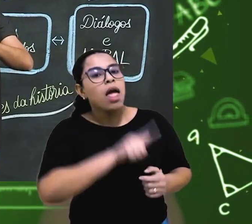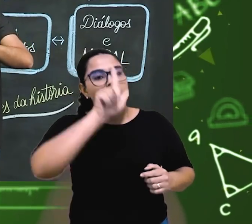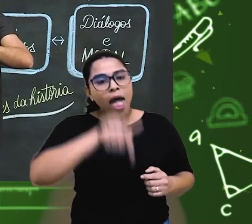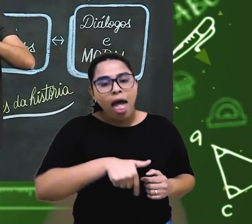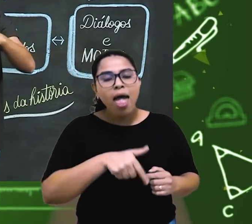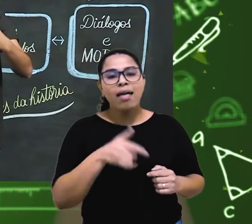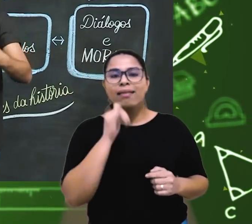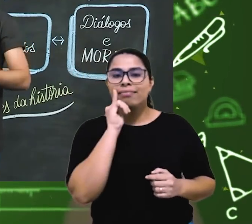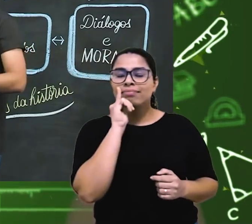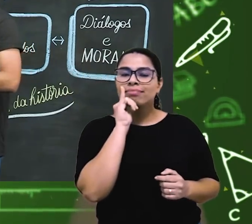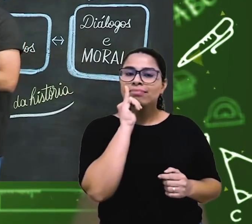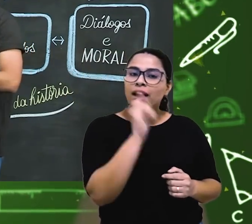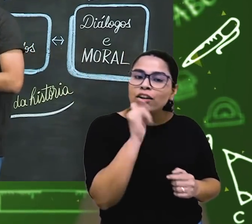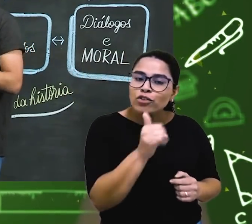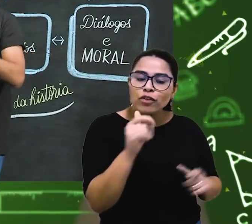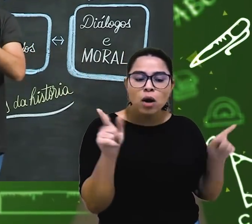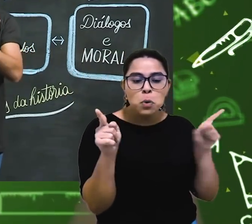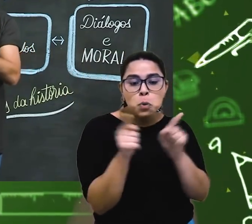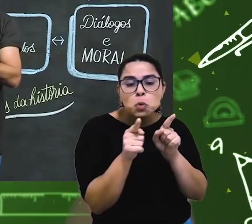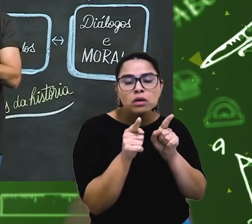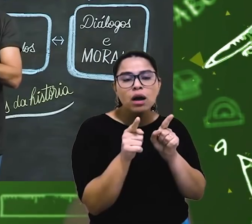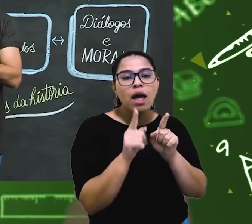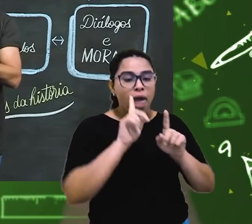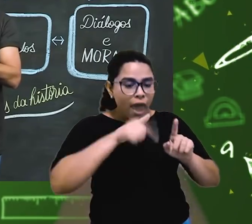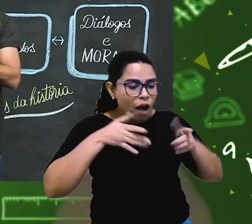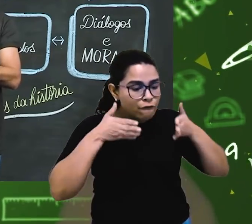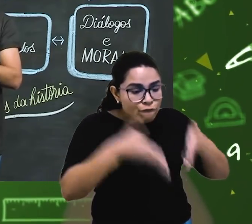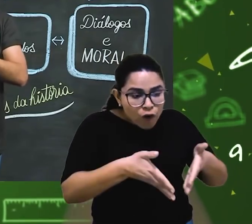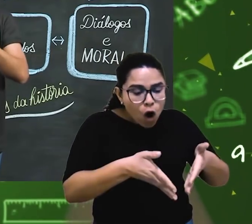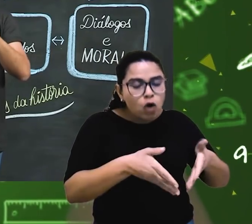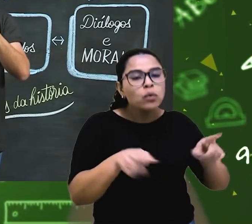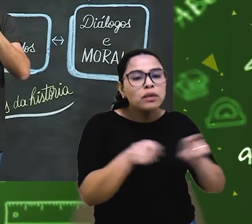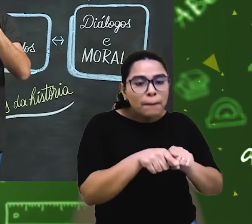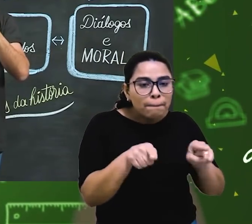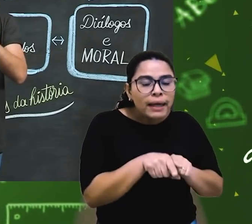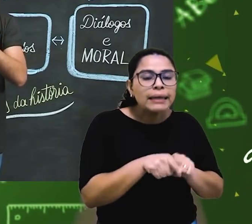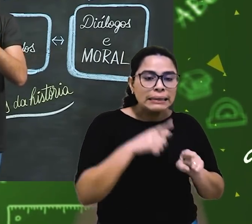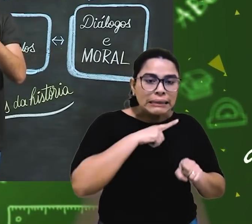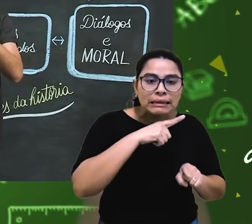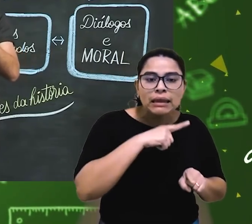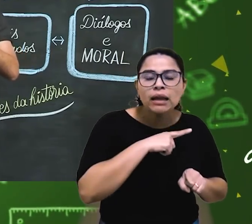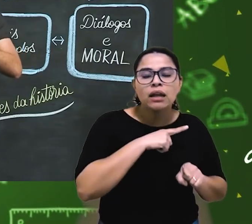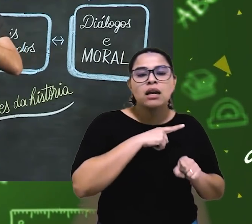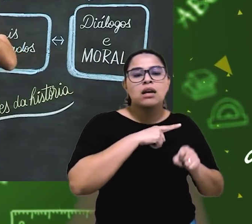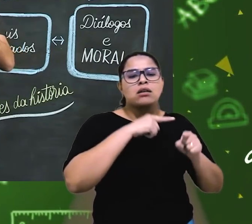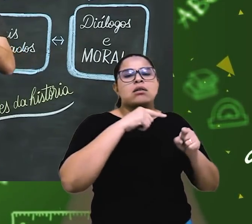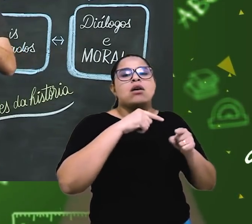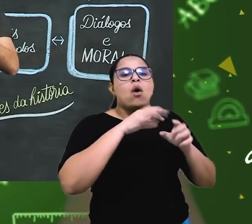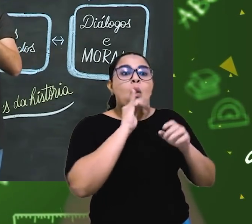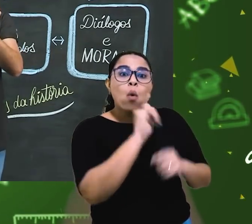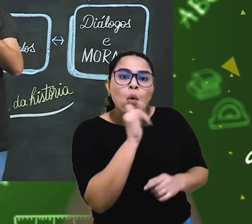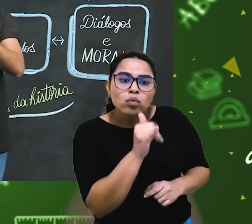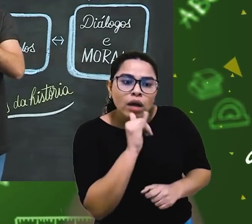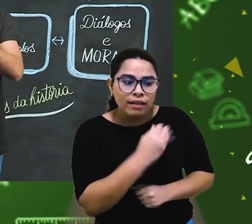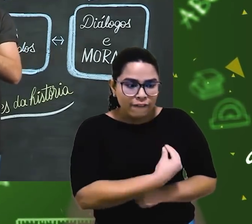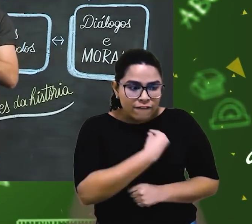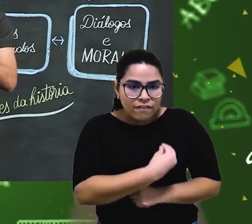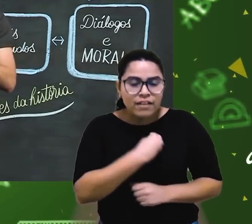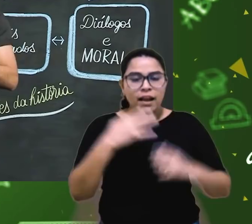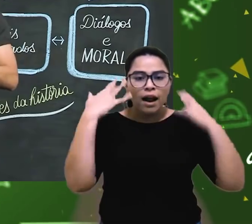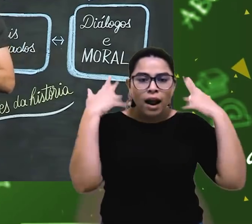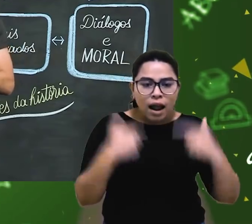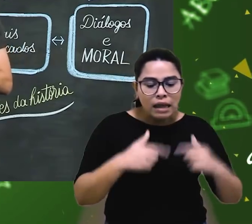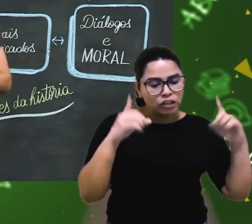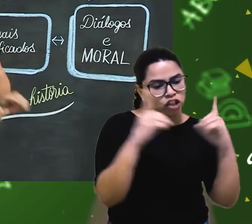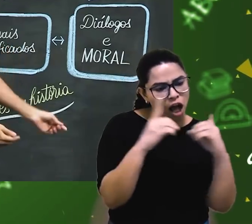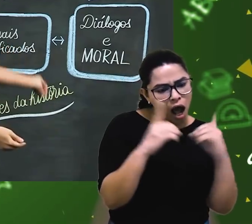curta, nunca é uma narrativa tão longa, também é uma narrativa focada no núcleo narrativo, geralmente contada e narrada e vivenciada pelos personagens por meio de